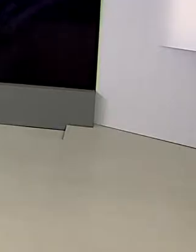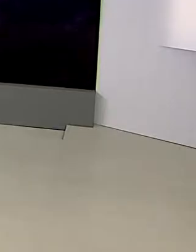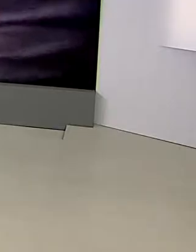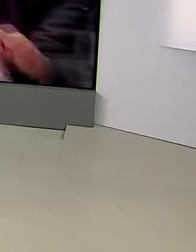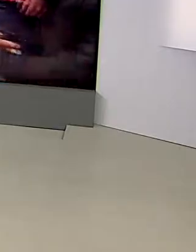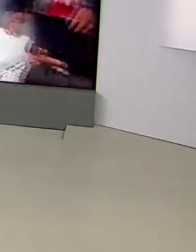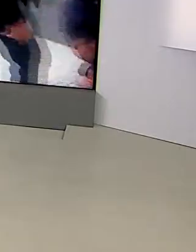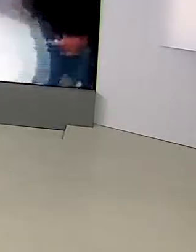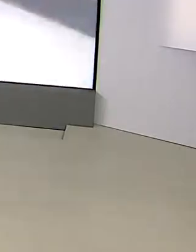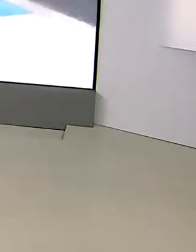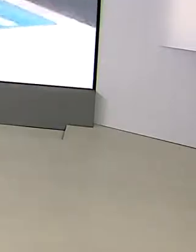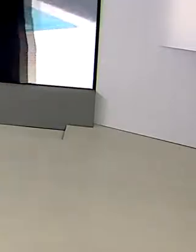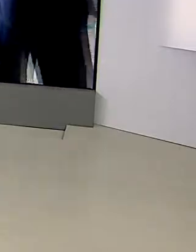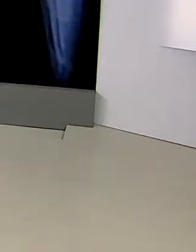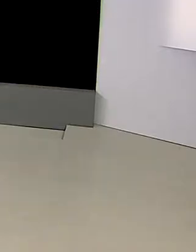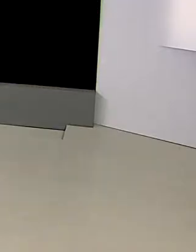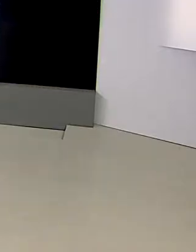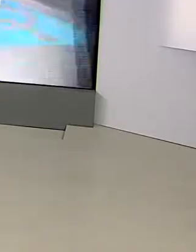Vamos acompanhar.